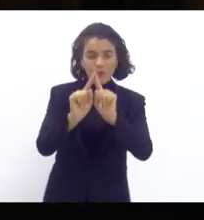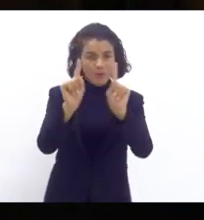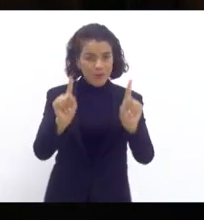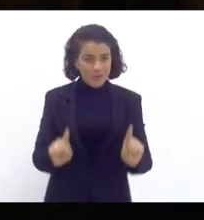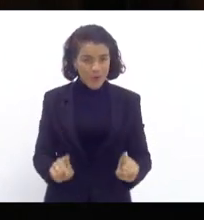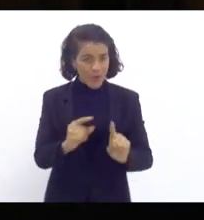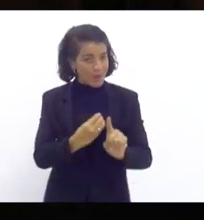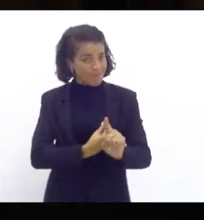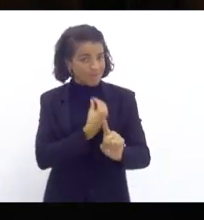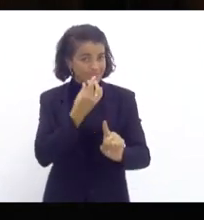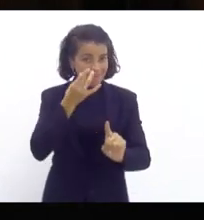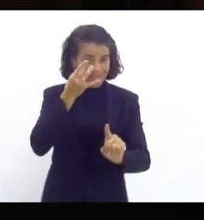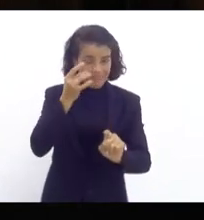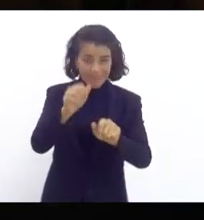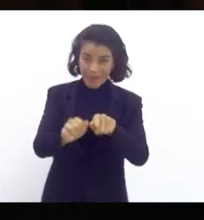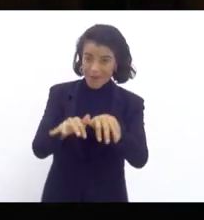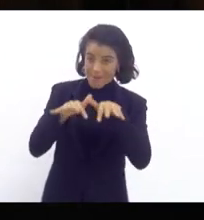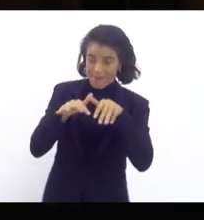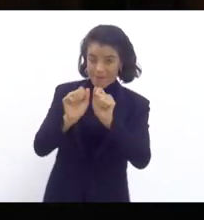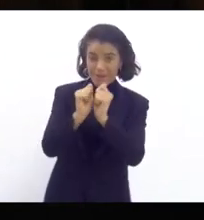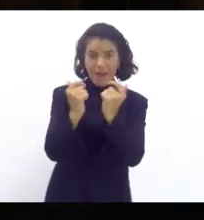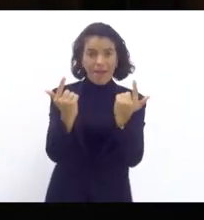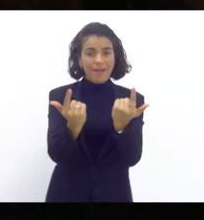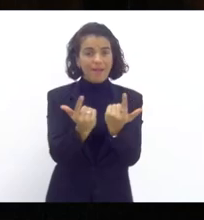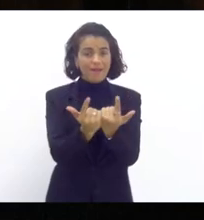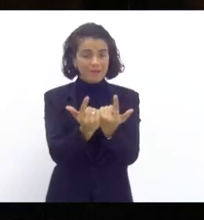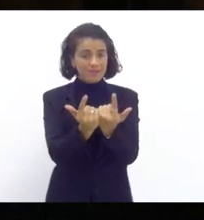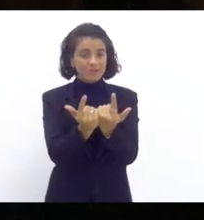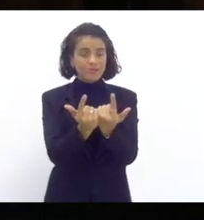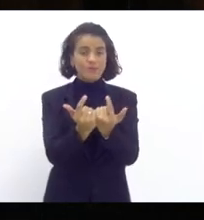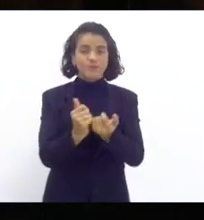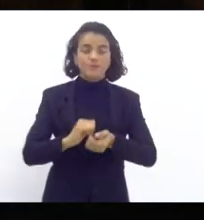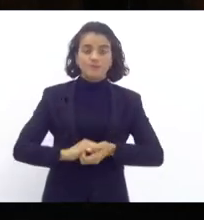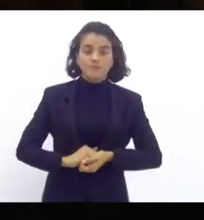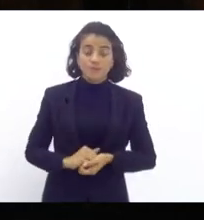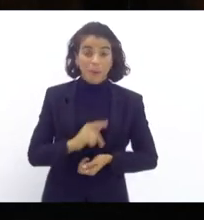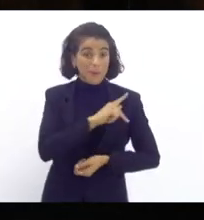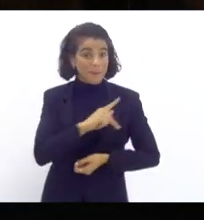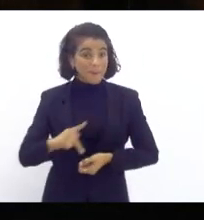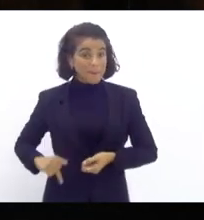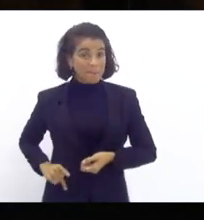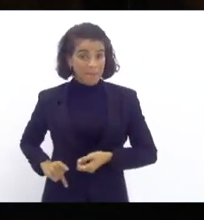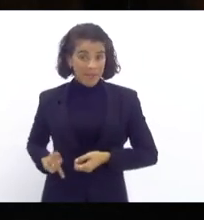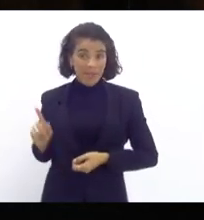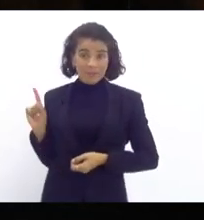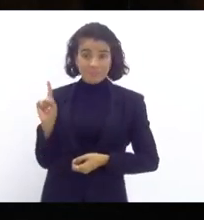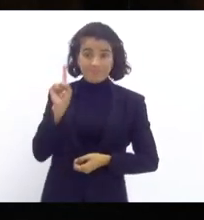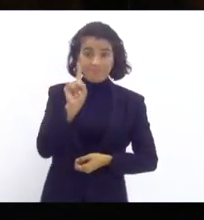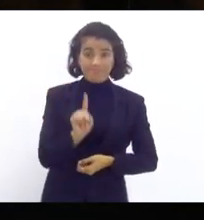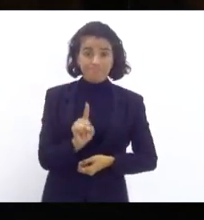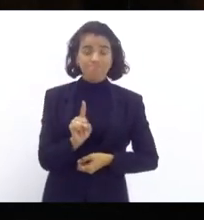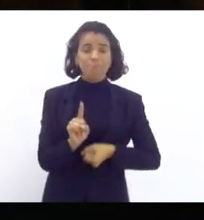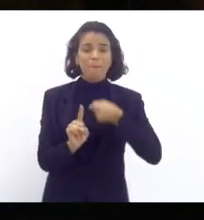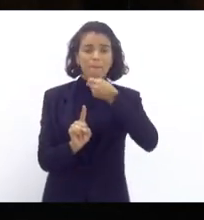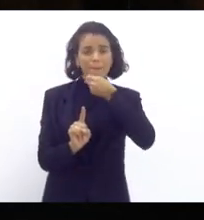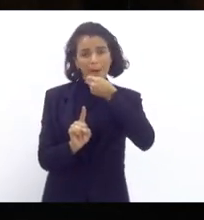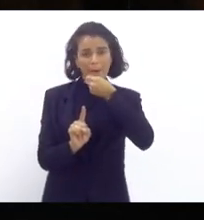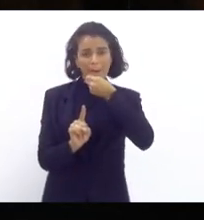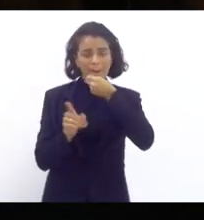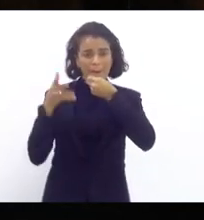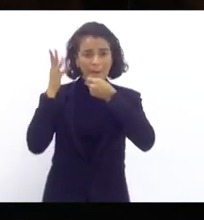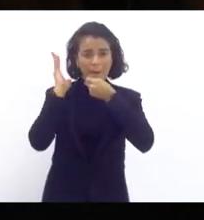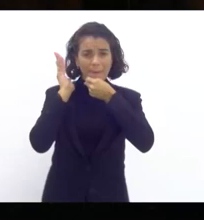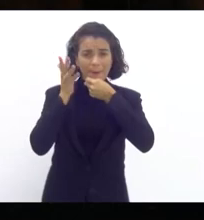que aqui se encontram no plenário da Assembleia Legislativa. Presidente, venho até essa tribuna hoje para poder falar